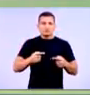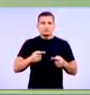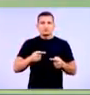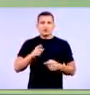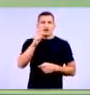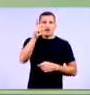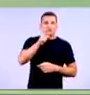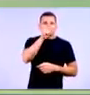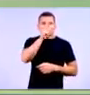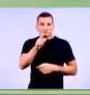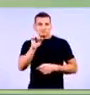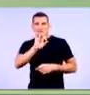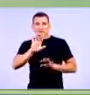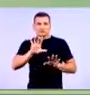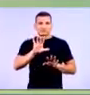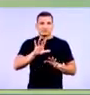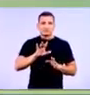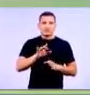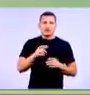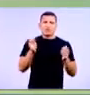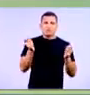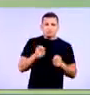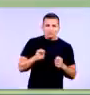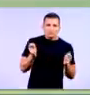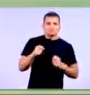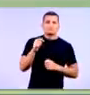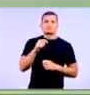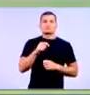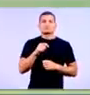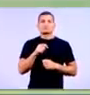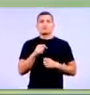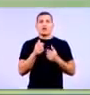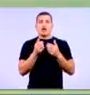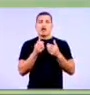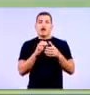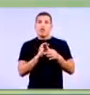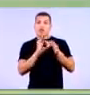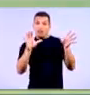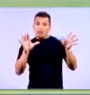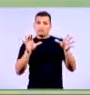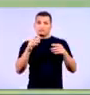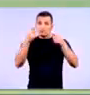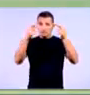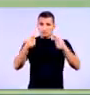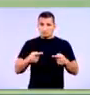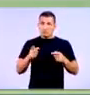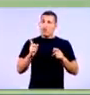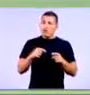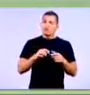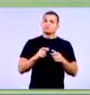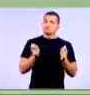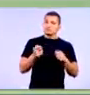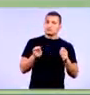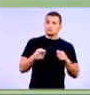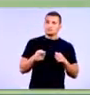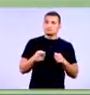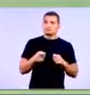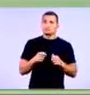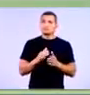escolha. Professor, é possível ter questões abertas? É possível. Todavia, nós utilizamos na